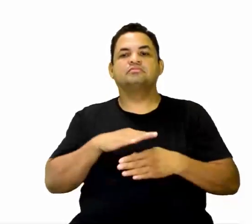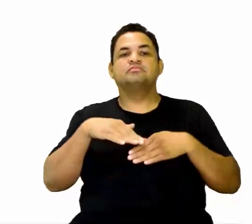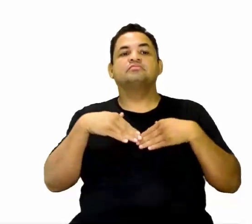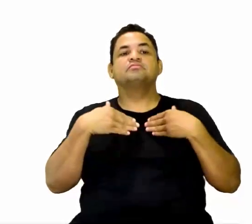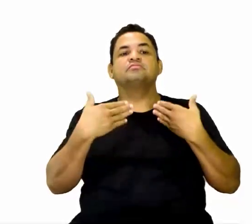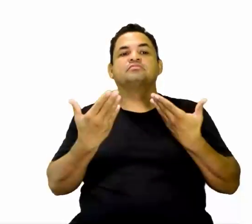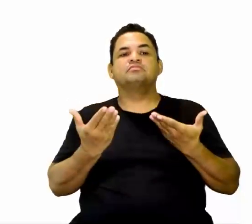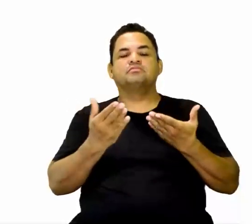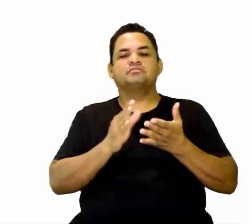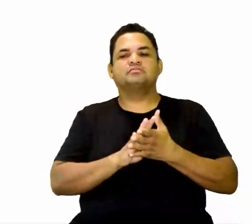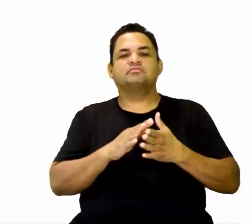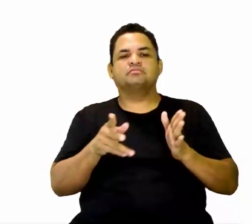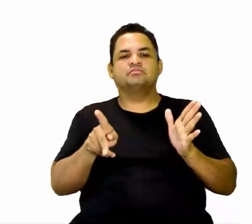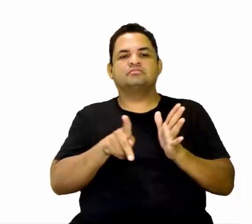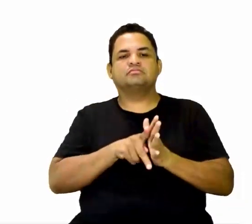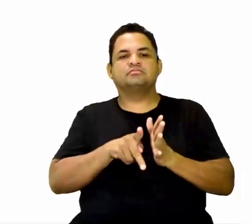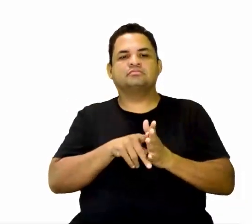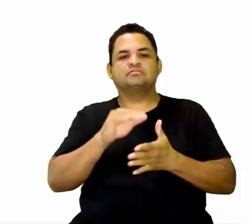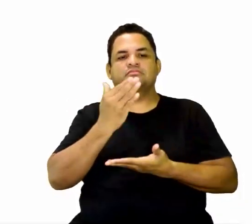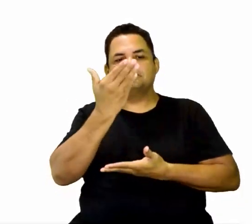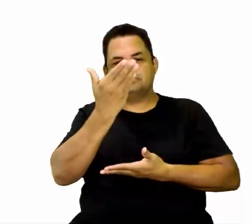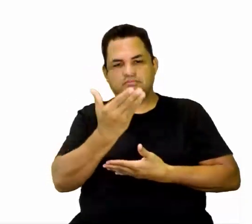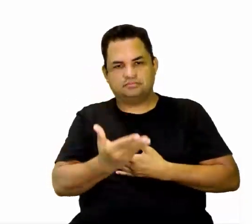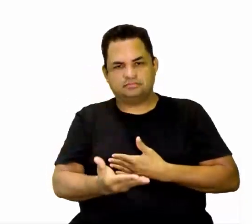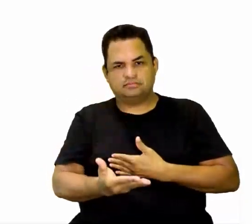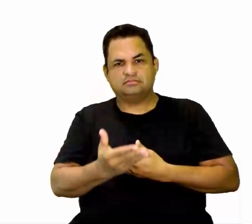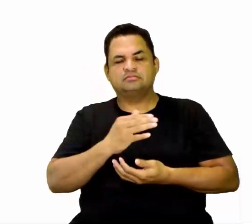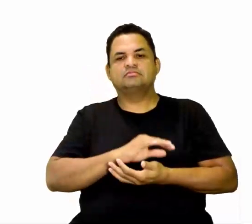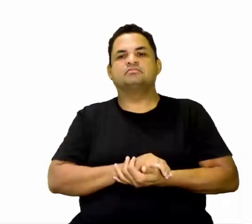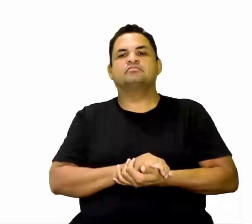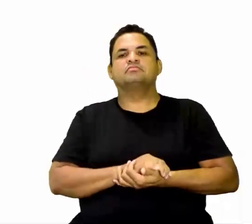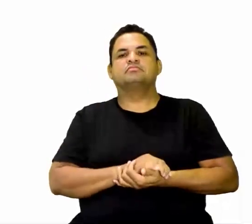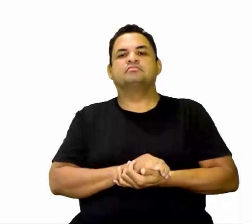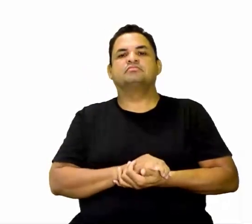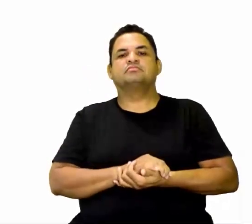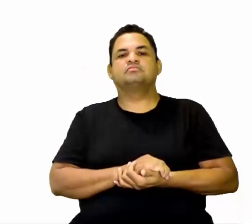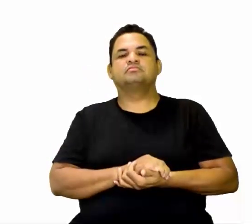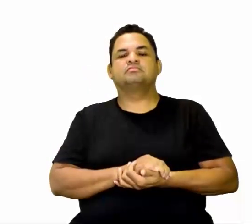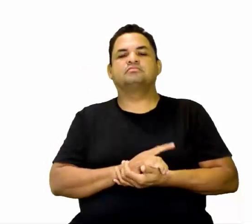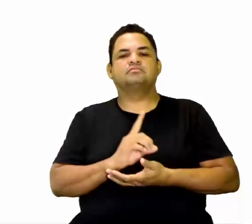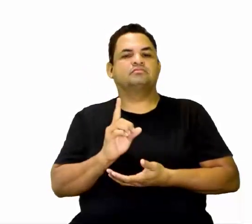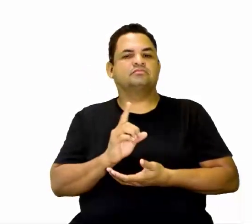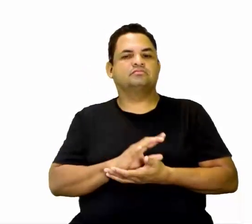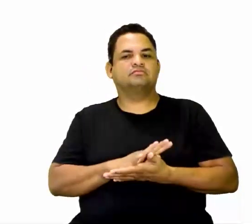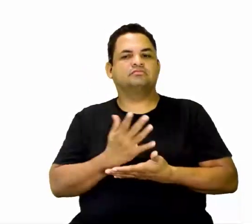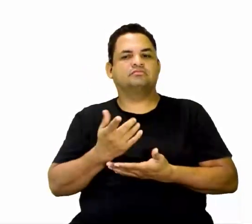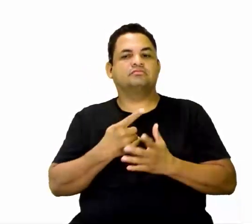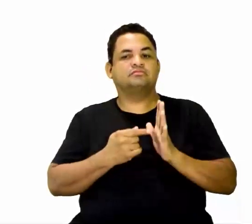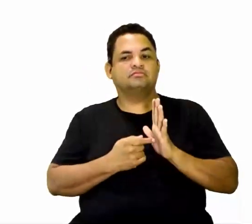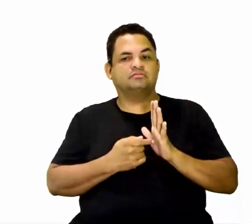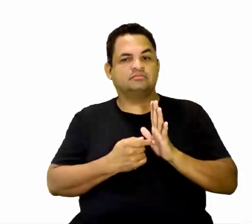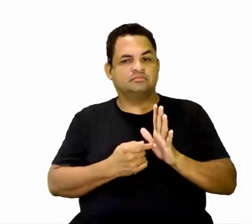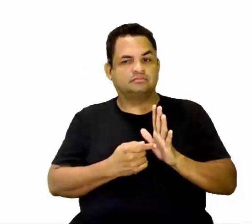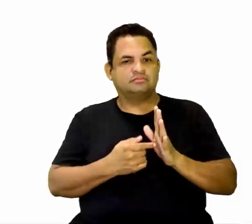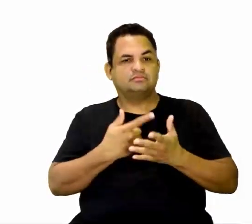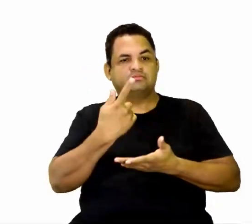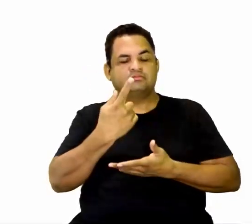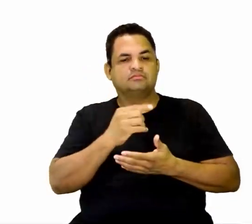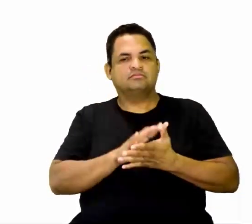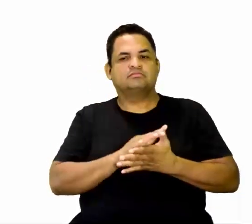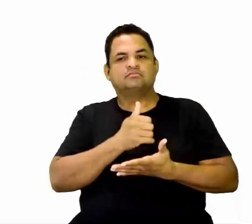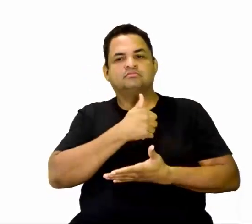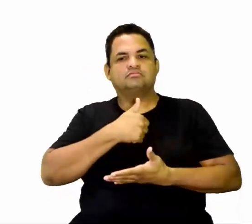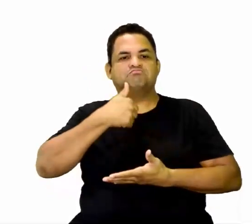Quais das propriedades abaixo são as mais indicadas